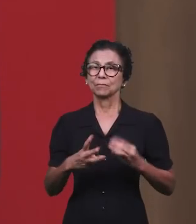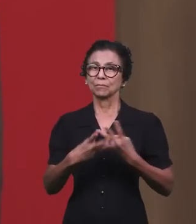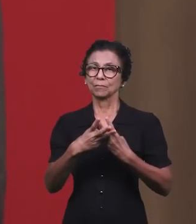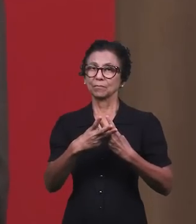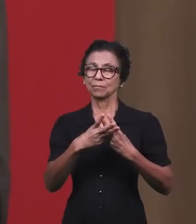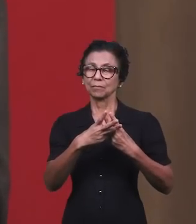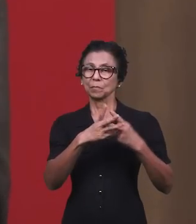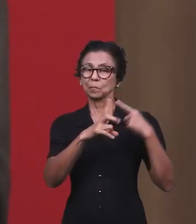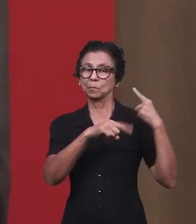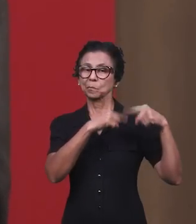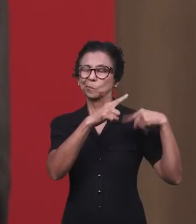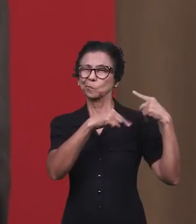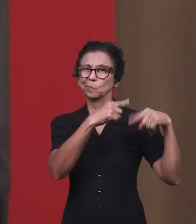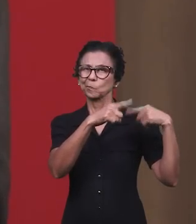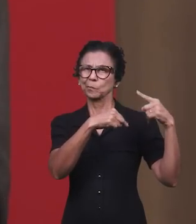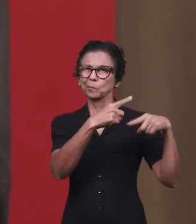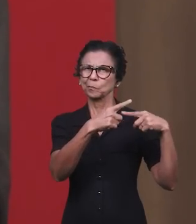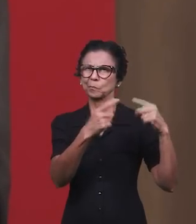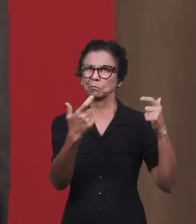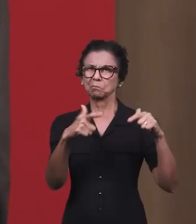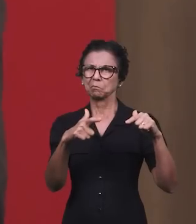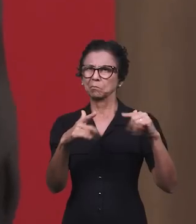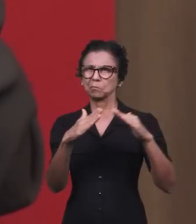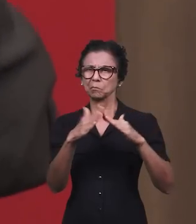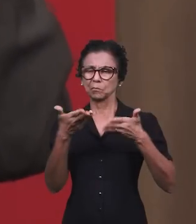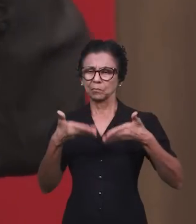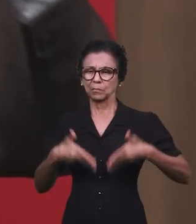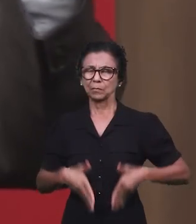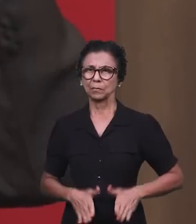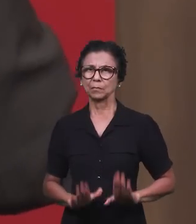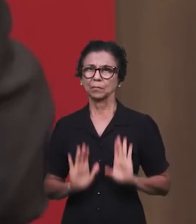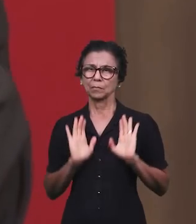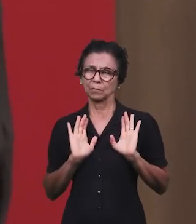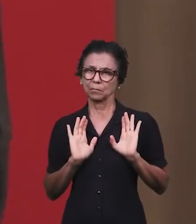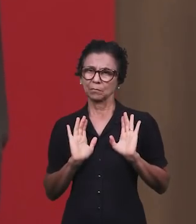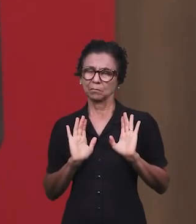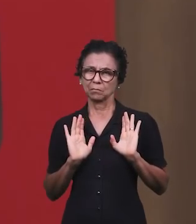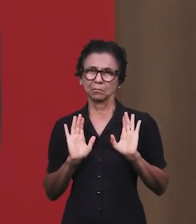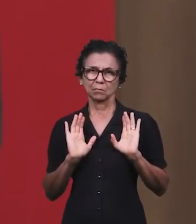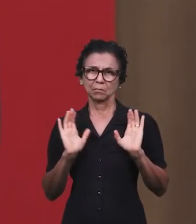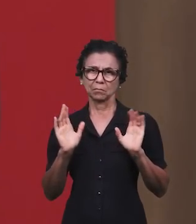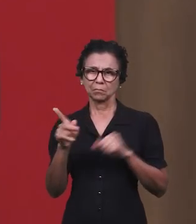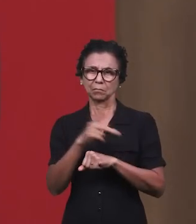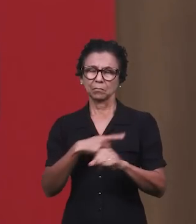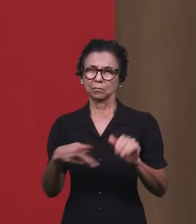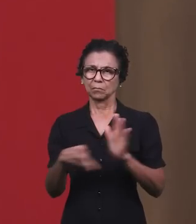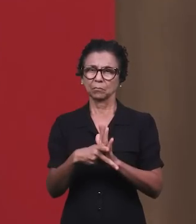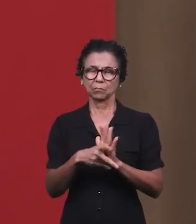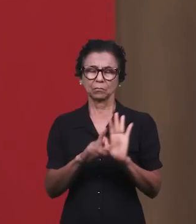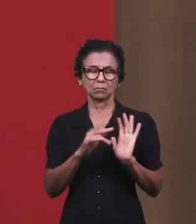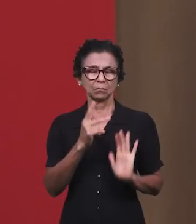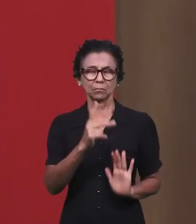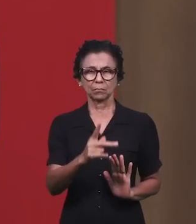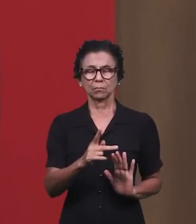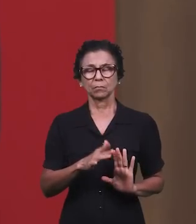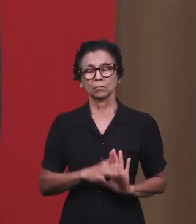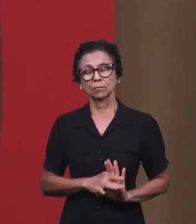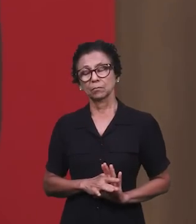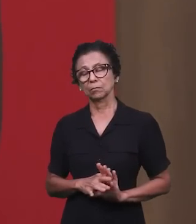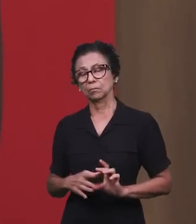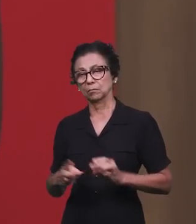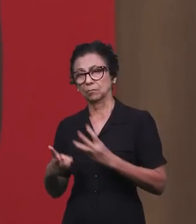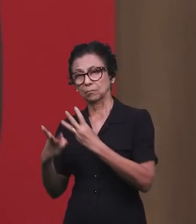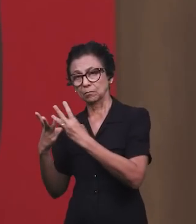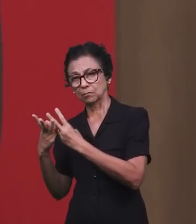mas o local onde morava e de nascimento era o país onde ele estava. Então, no caso aqui, é um judeu europeu que morava